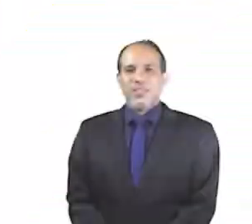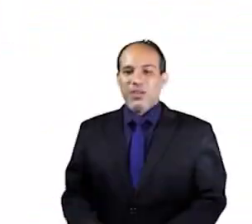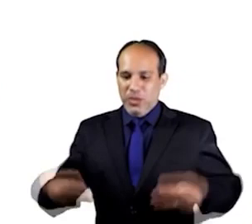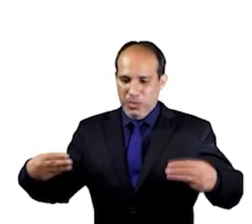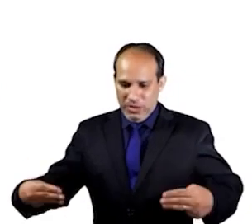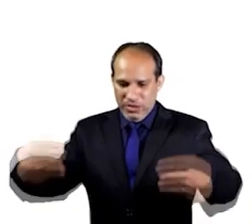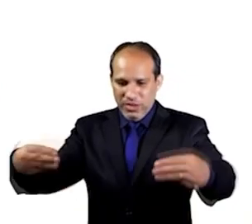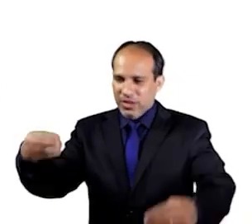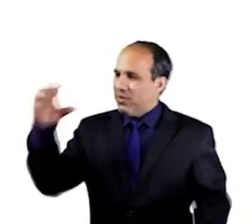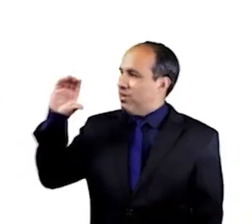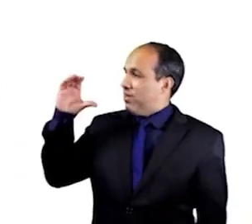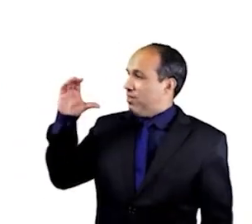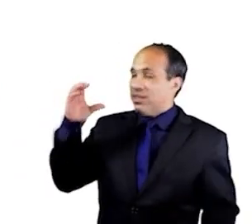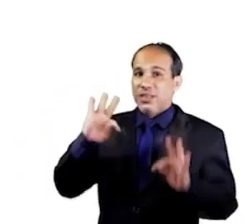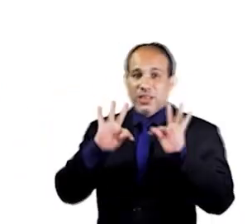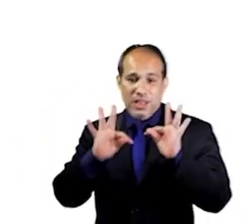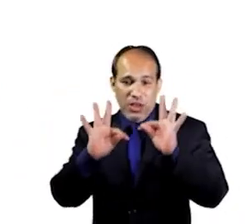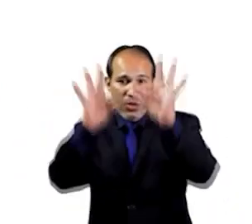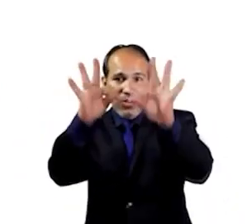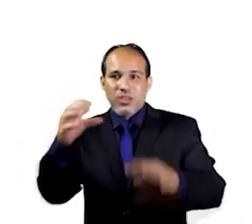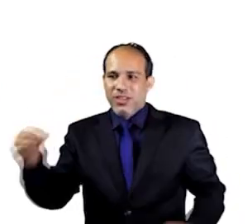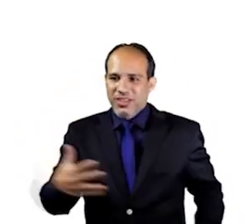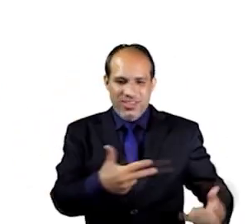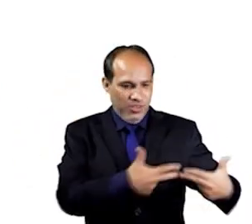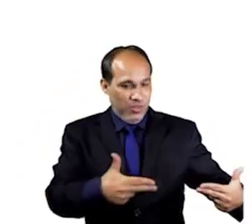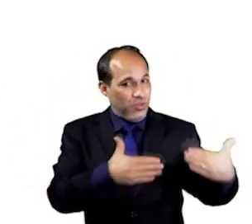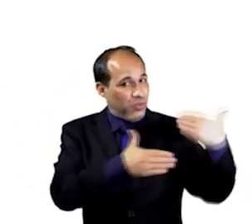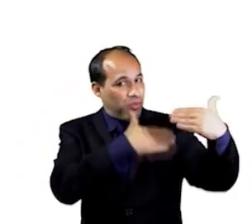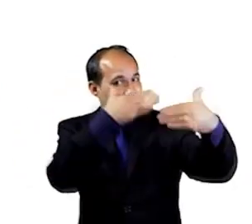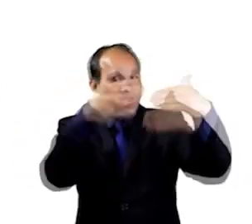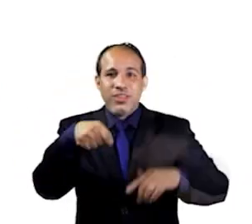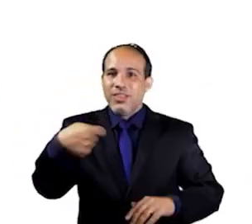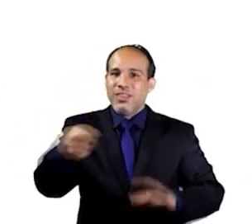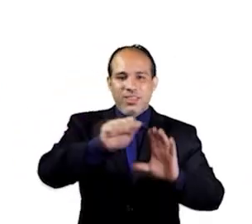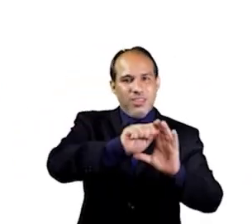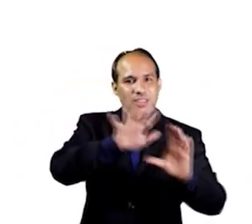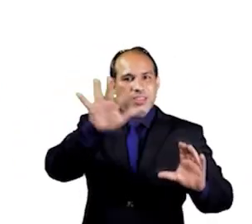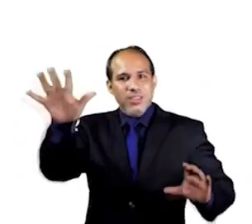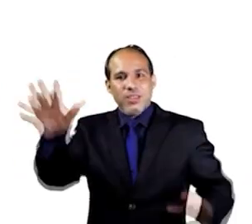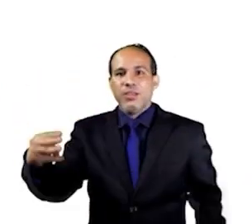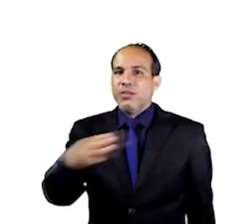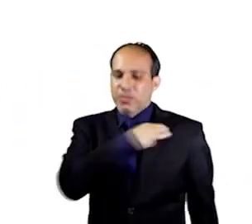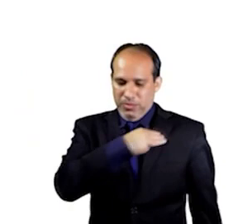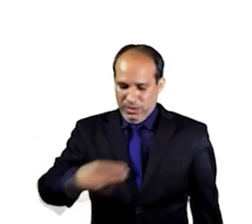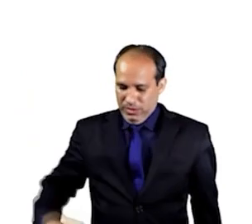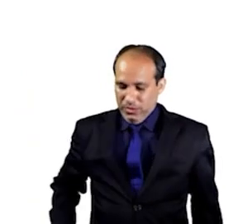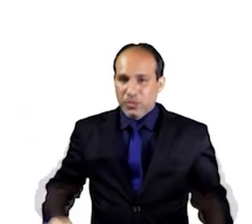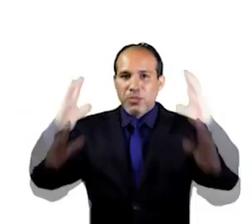Esse é o Ministério da Ciência, Tecnologia e Inovações.